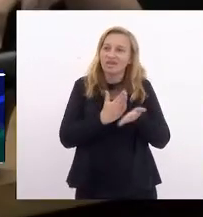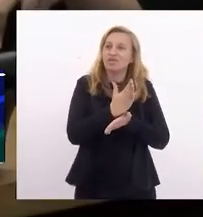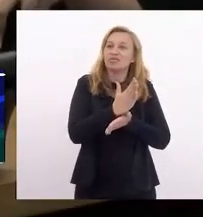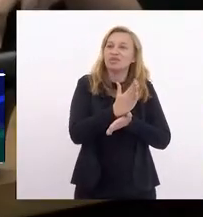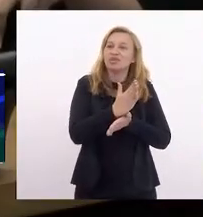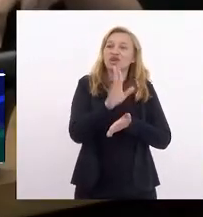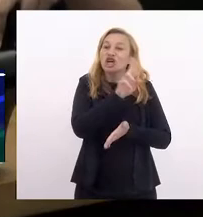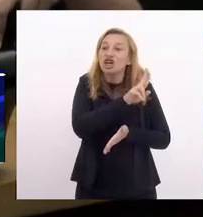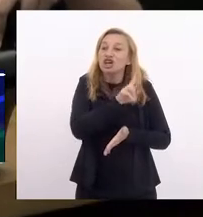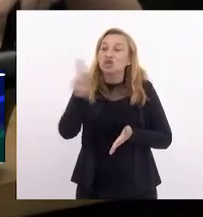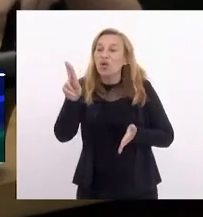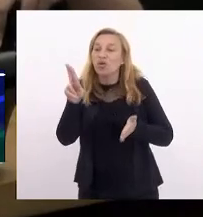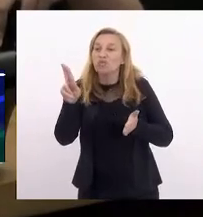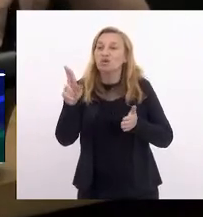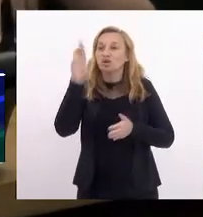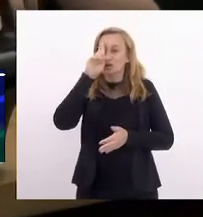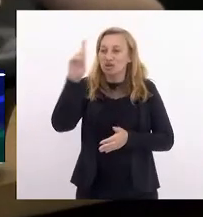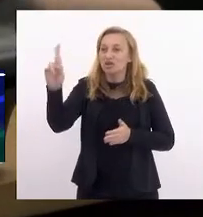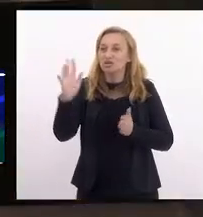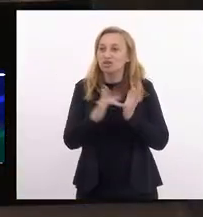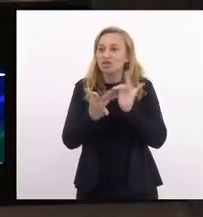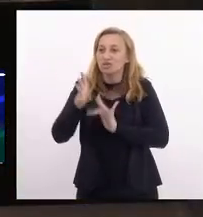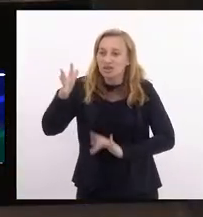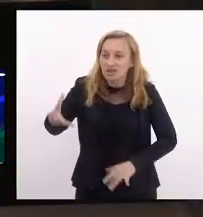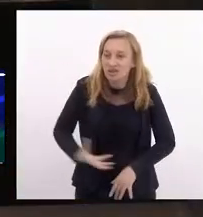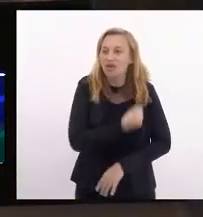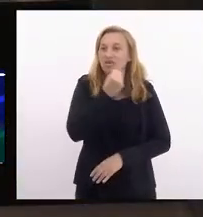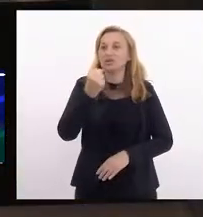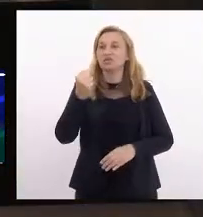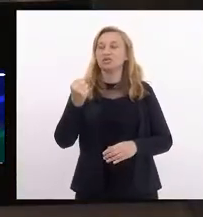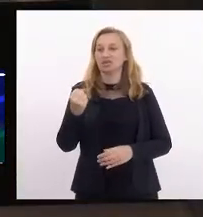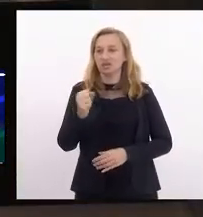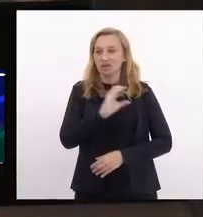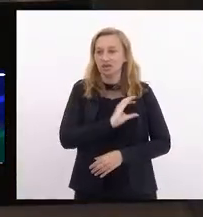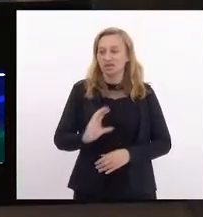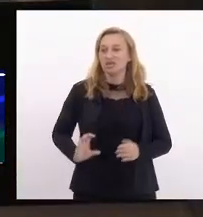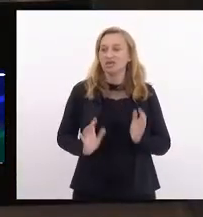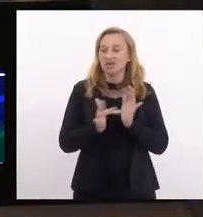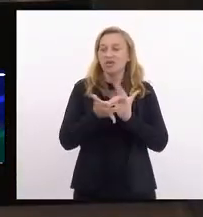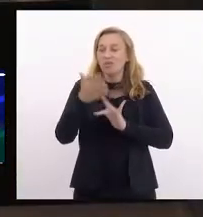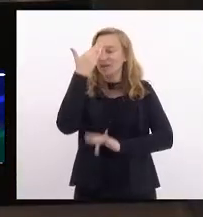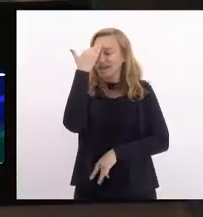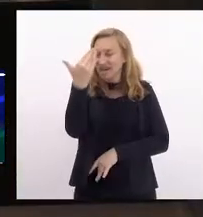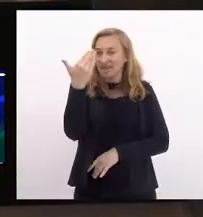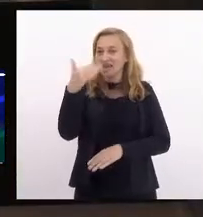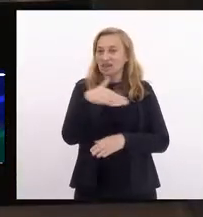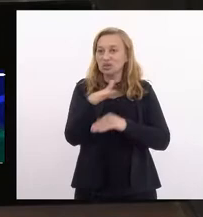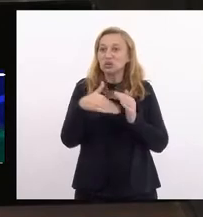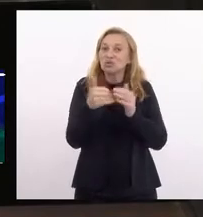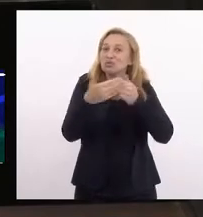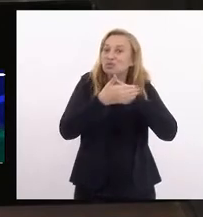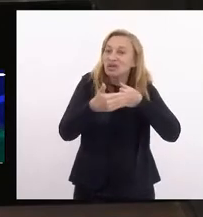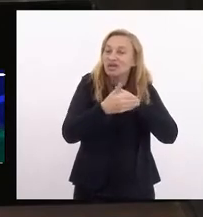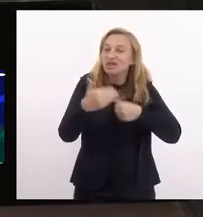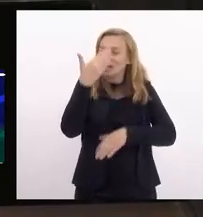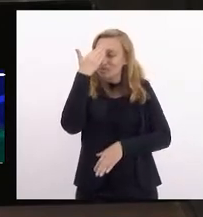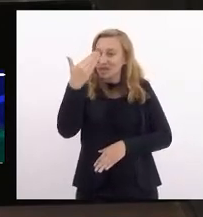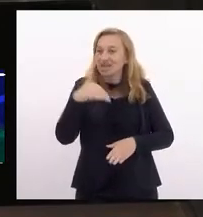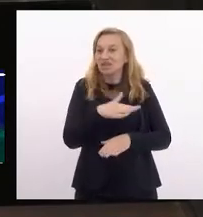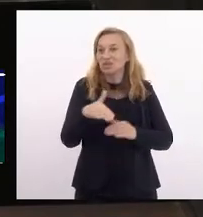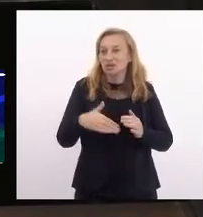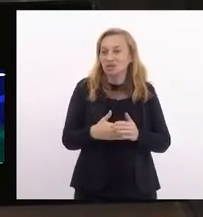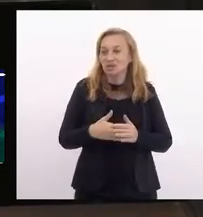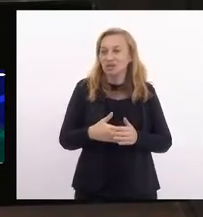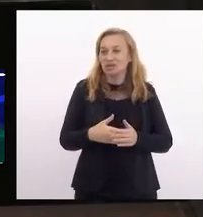passar Em Nome do nosso Senhor e salvador Jesus Cristo Muito obrigado a todos pelo carinho e obrigado a